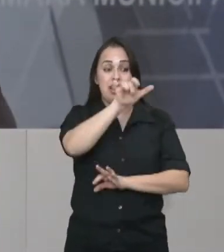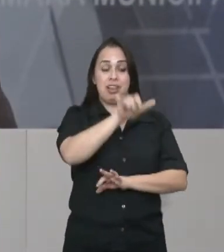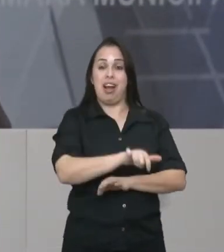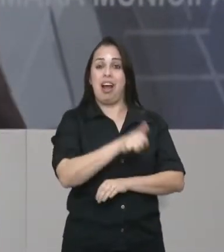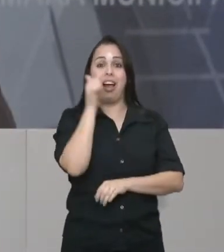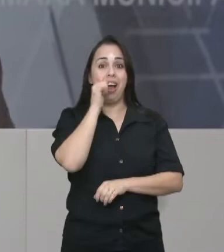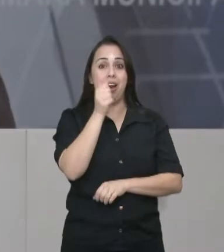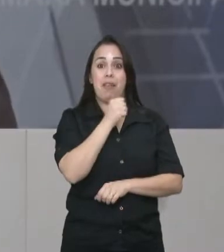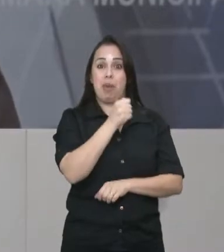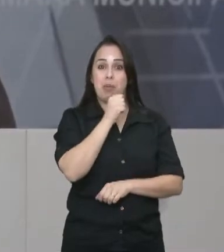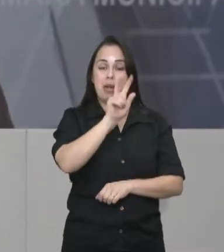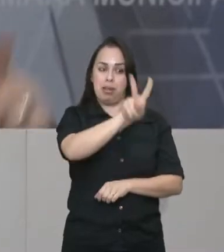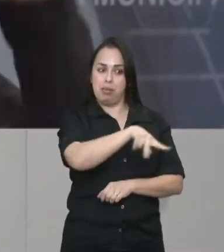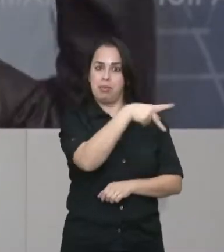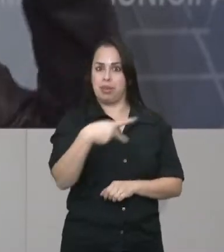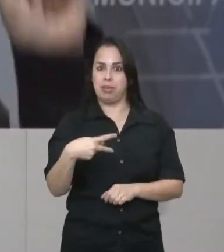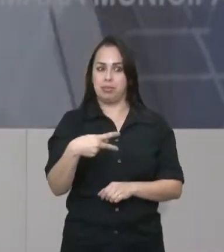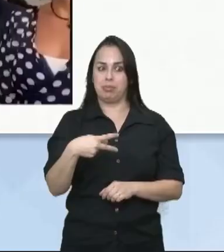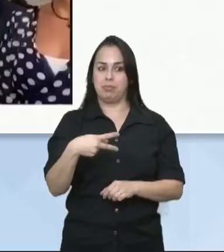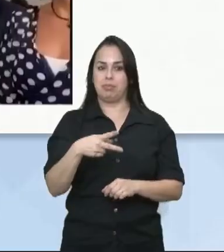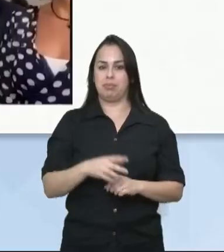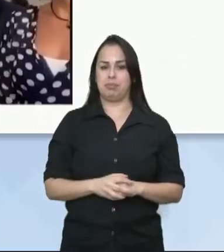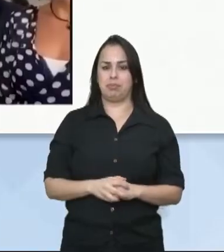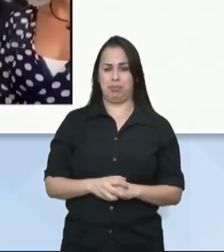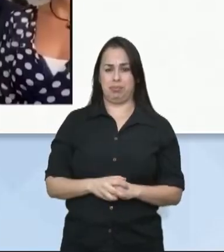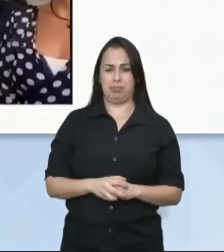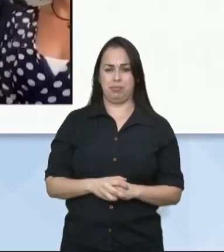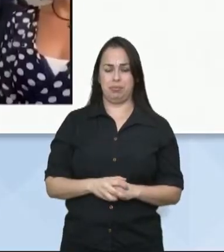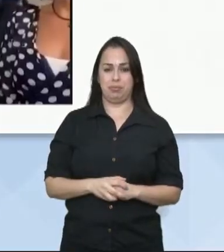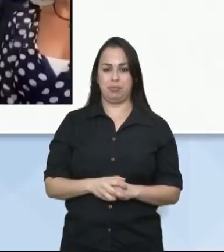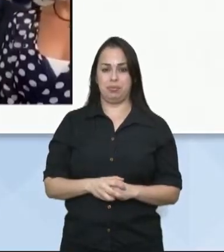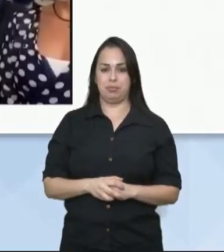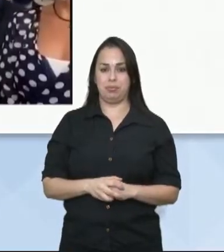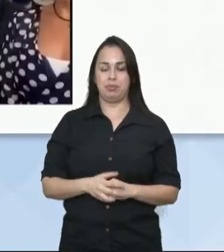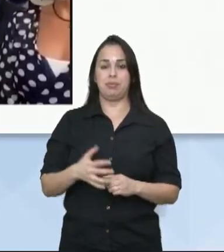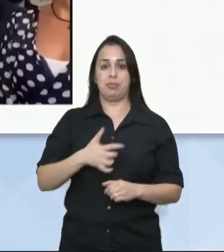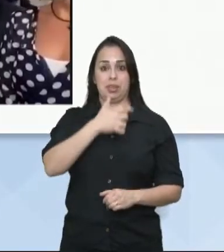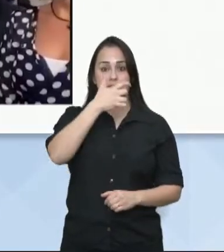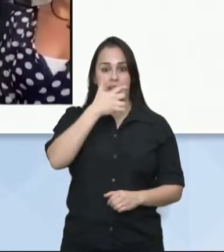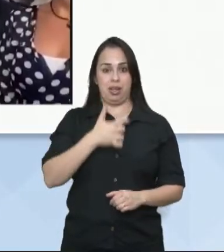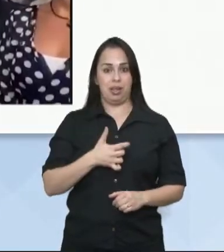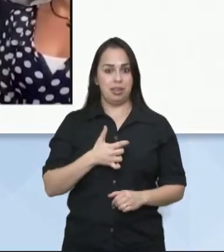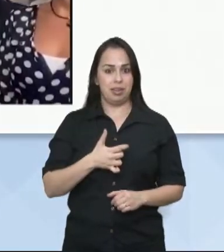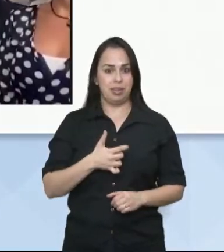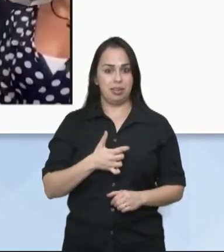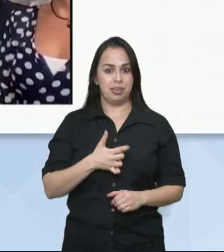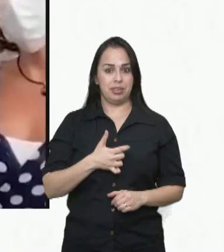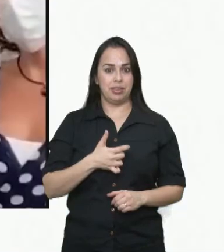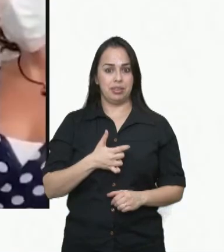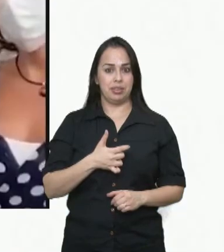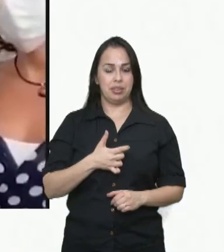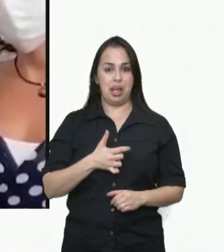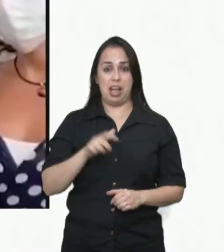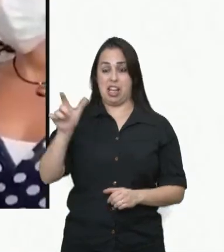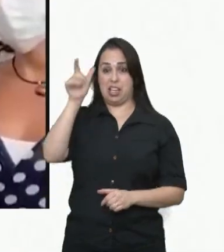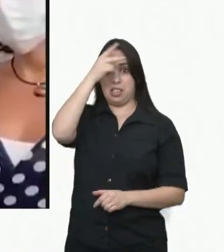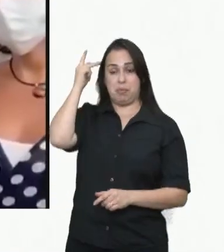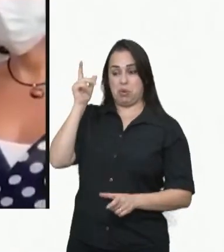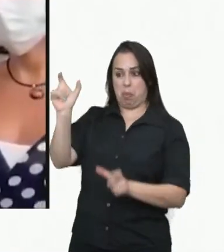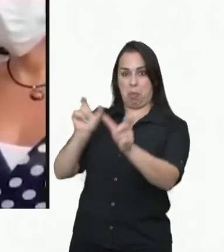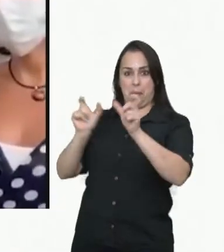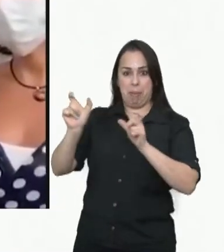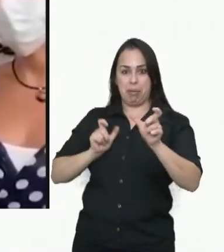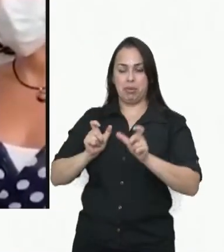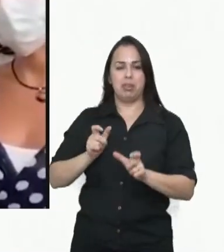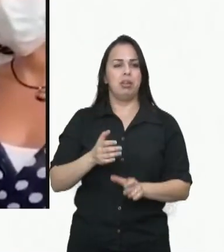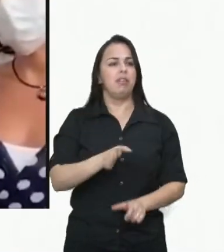jornalista do Vale do Paraíba. Por favor. Deixa eu falar. Porque eu sou um alvo de canalhas do Brasil. Dá pra ficar lá a